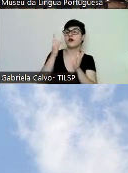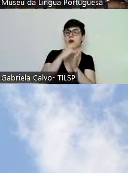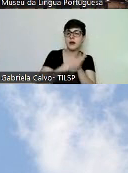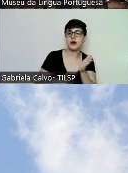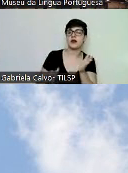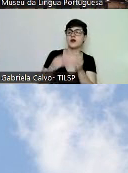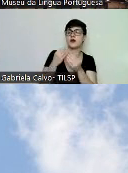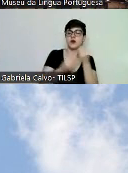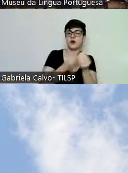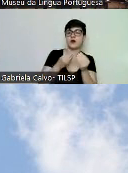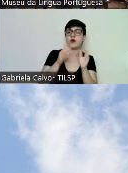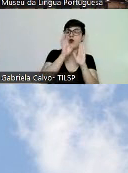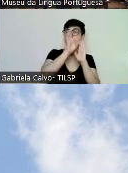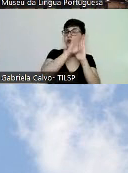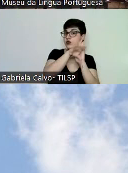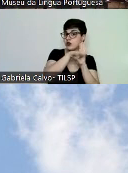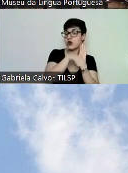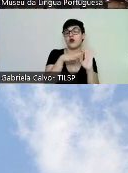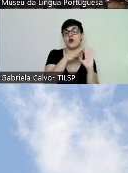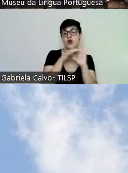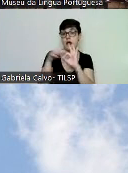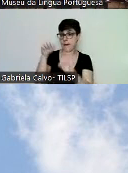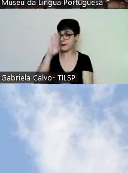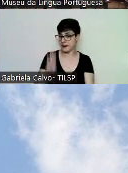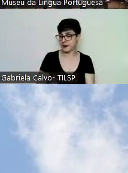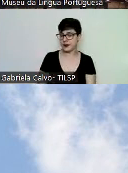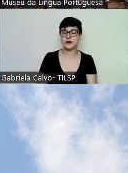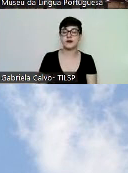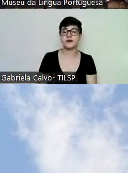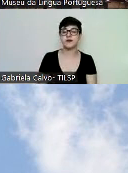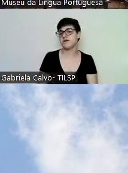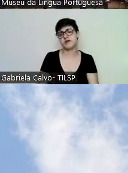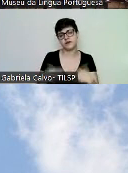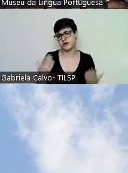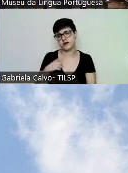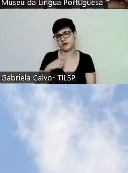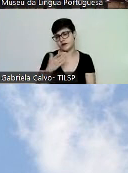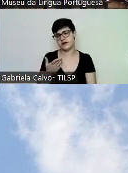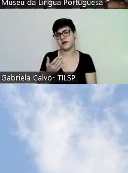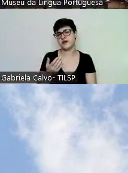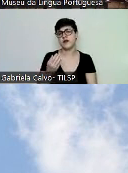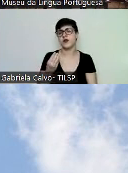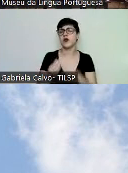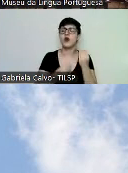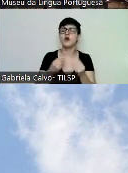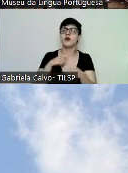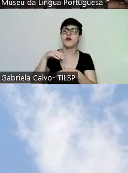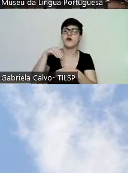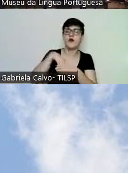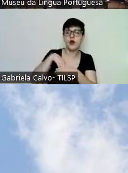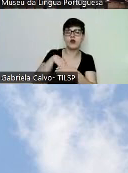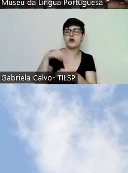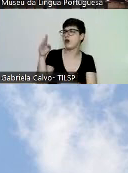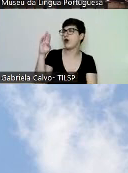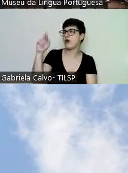da construção da definição no contexto do Brasil e aqui enfim a definição como foi votada né Acho que o Bruno falou